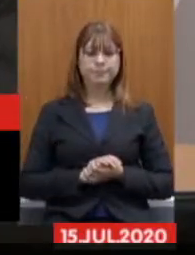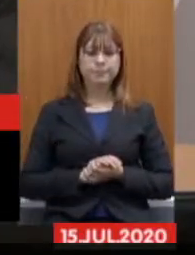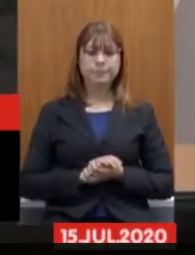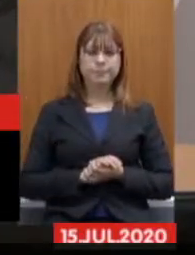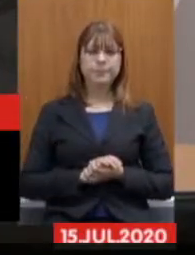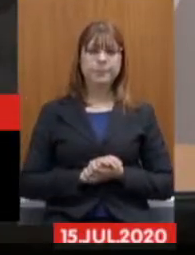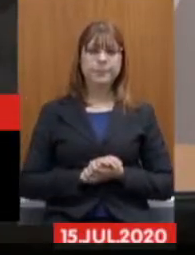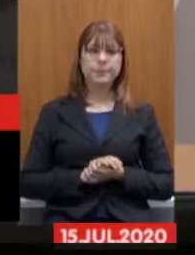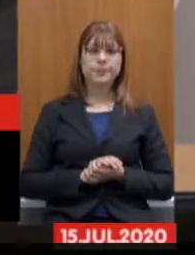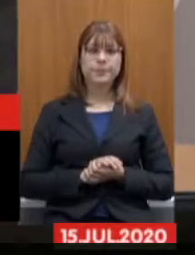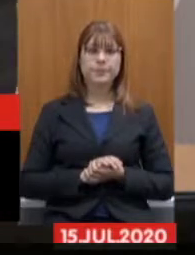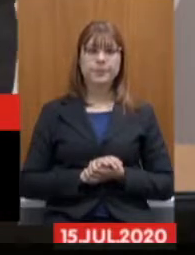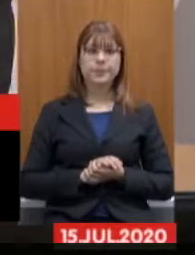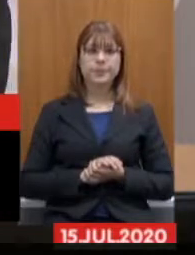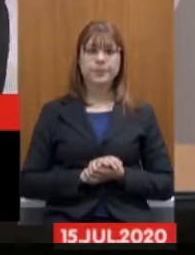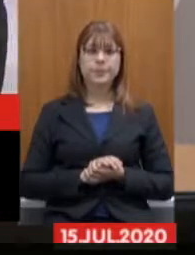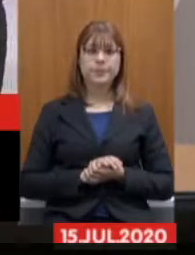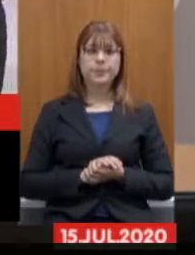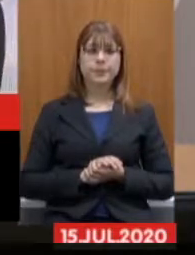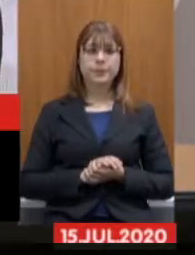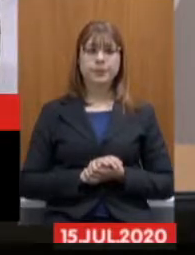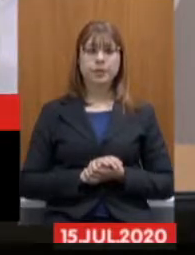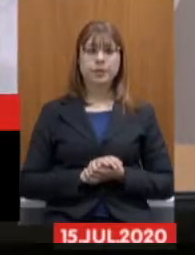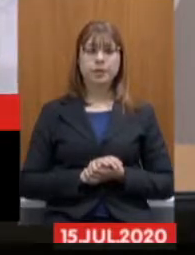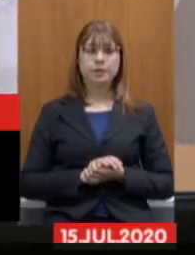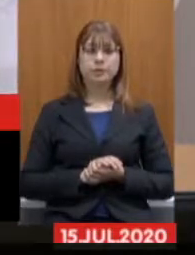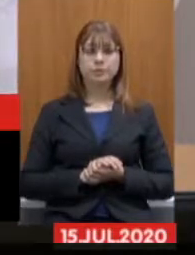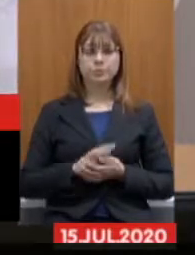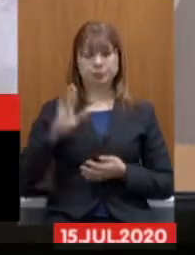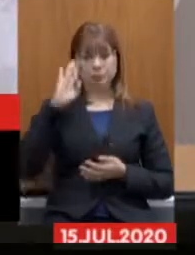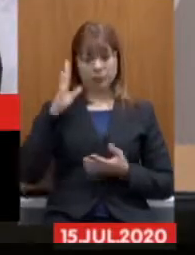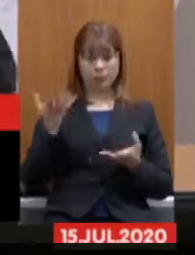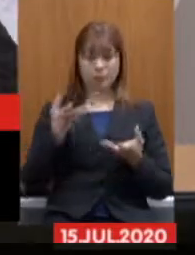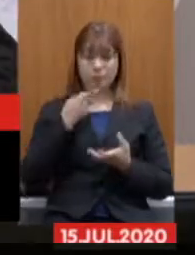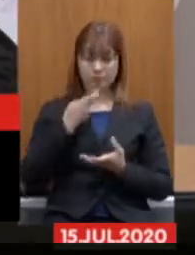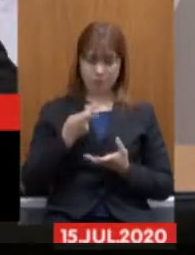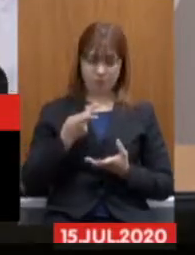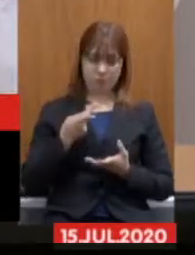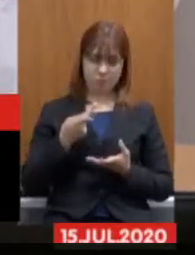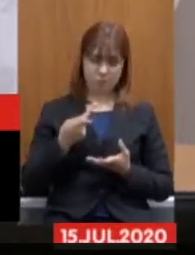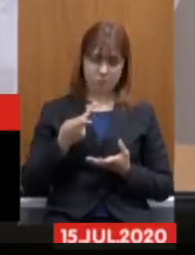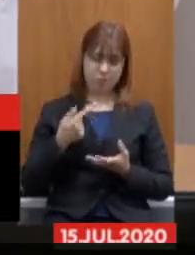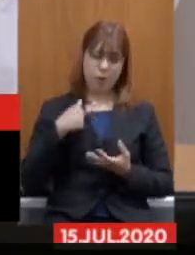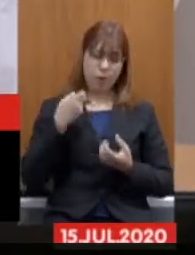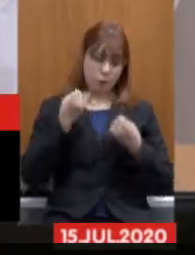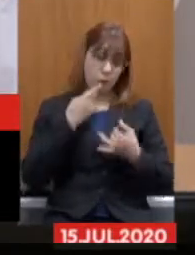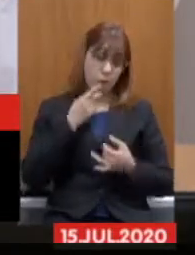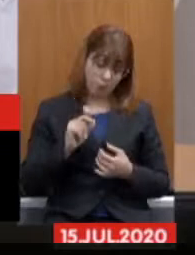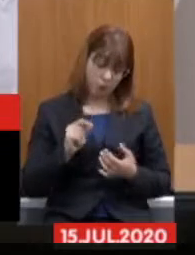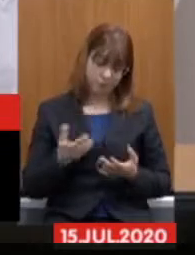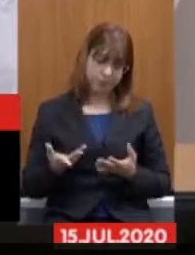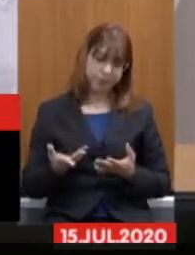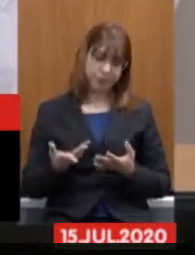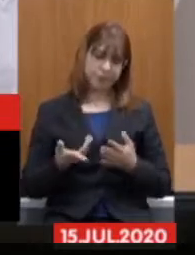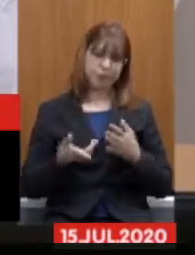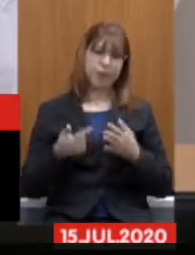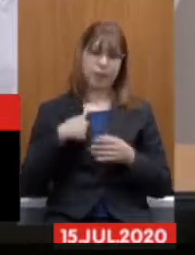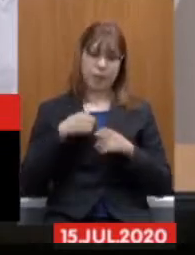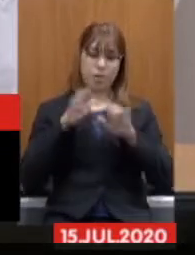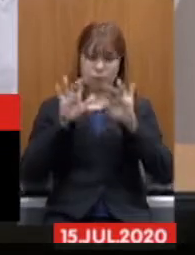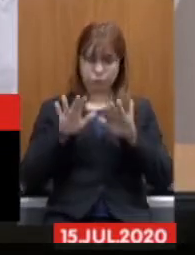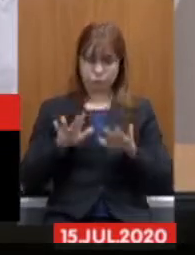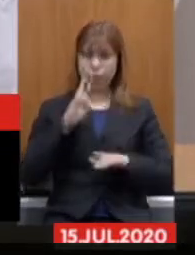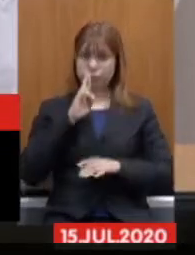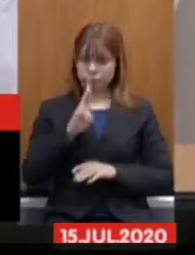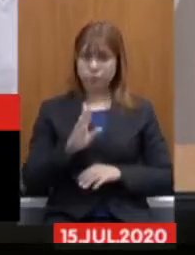g1 é a questão maior eu queria dizer tio que eu tô dizendo aqui é o que nós respondemos no questionário